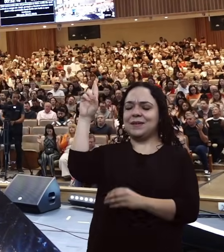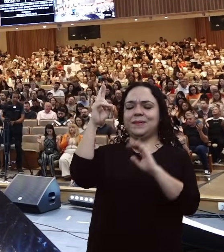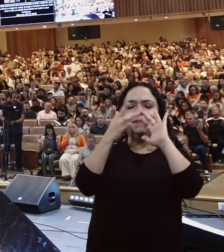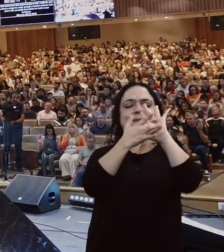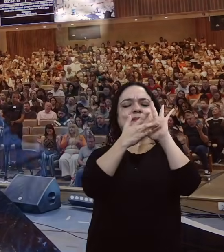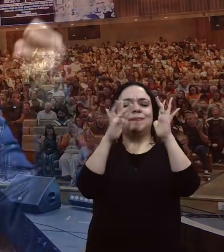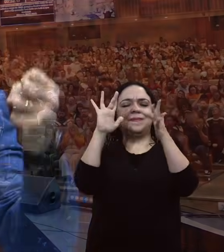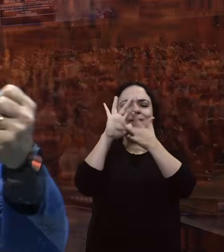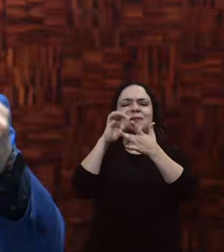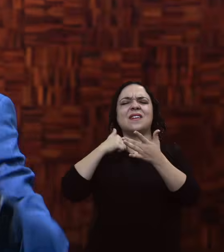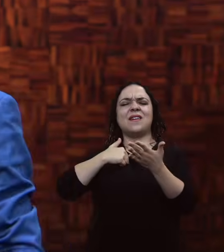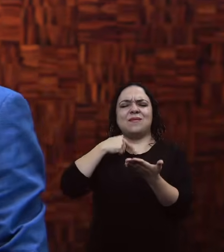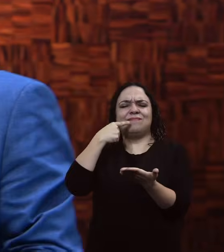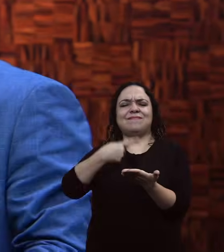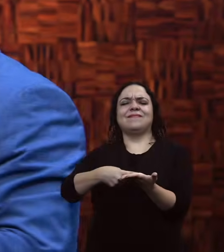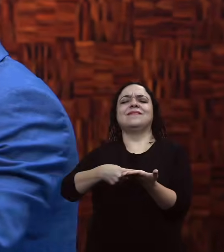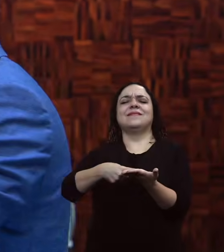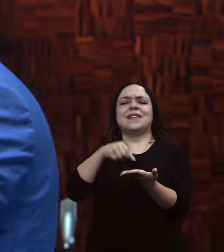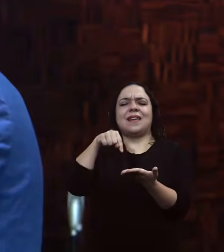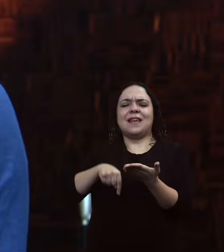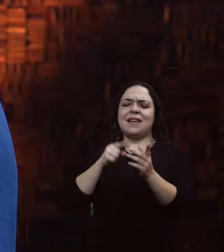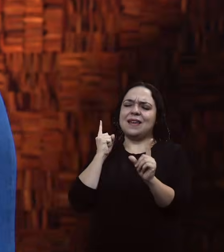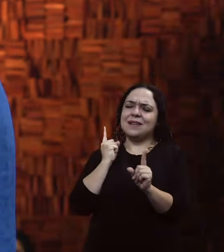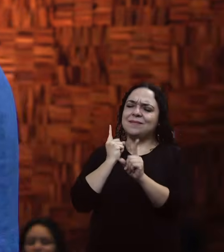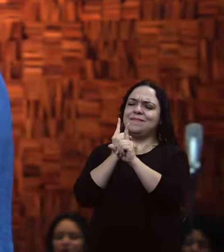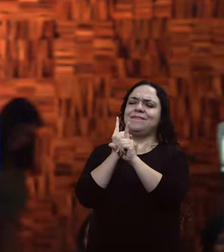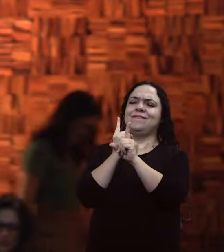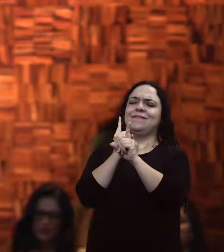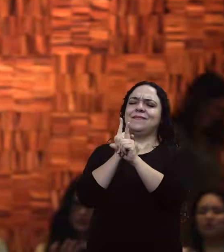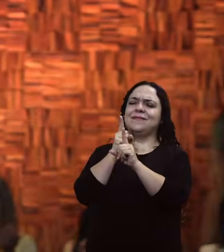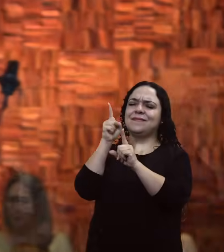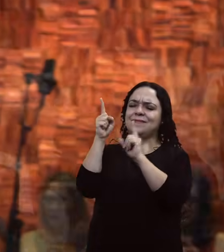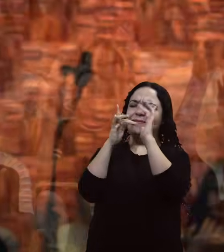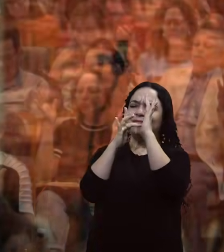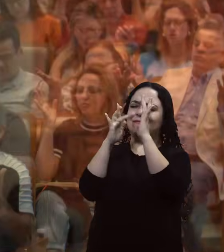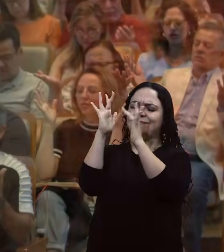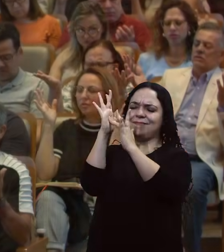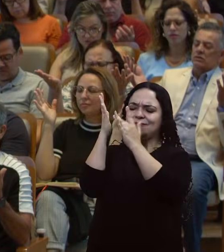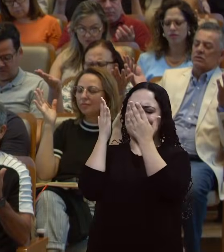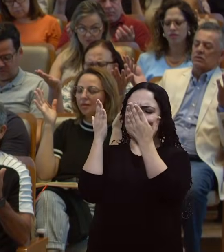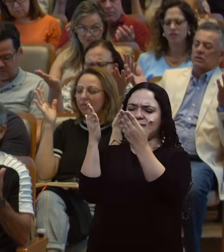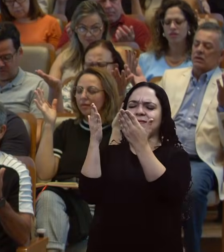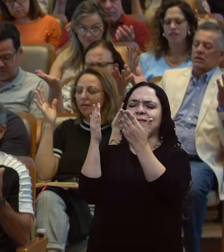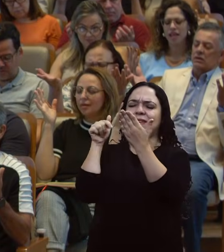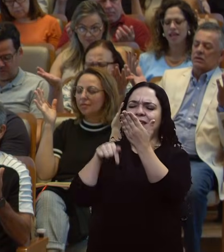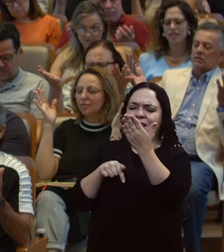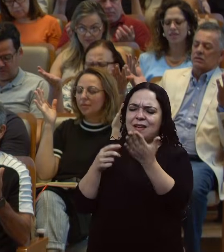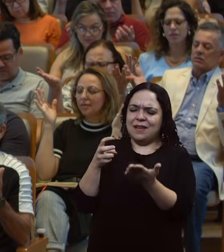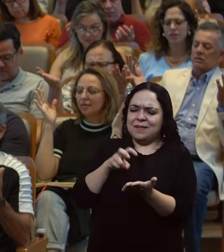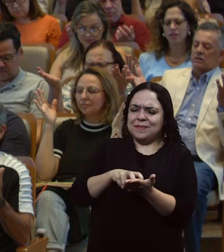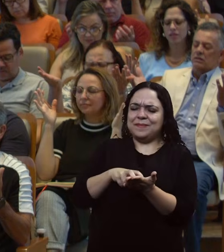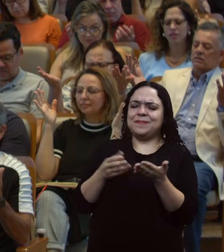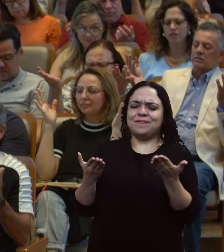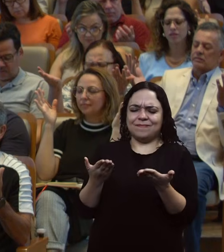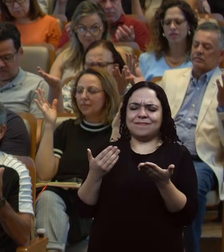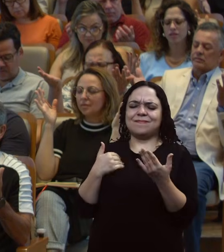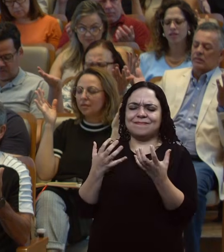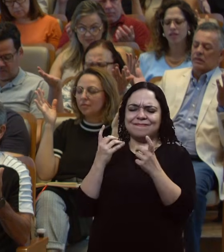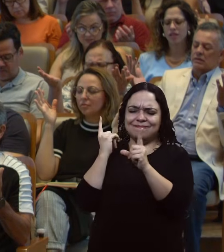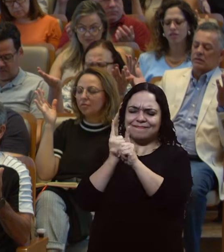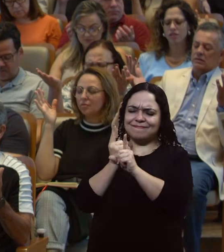Jesus, eu marquei um encontro contigo esta manhã.